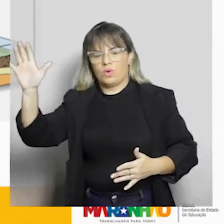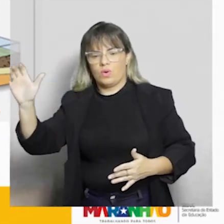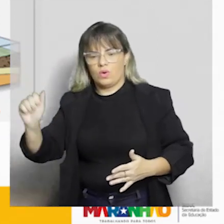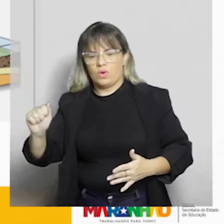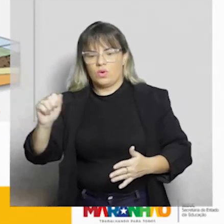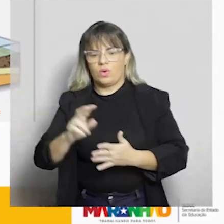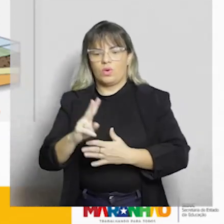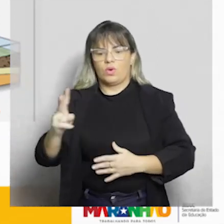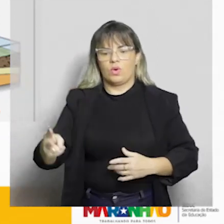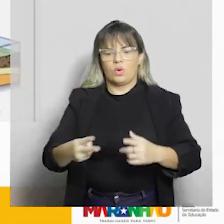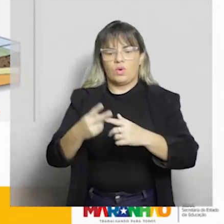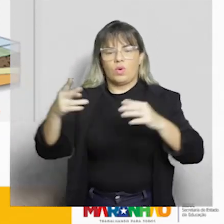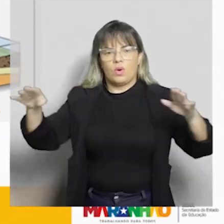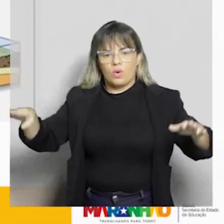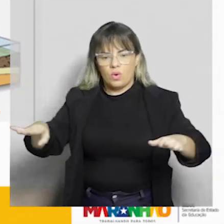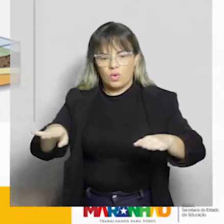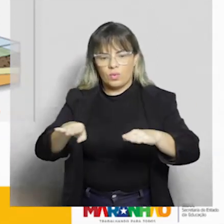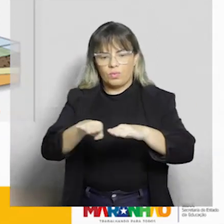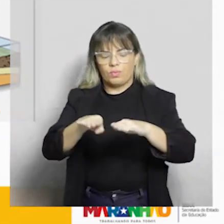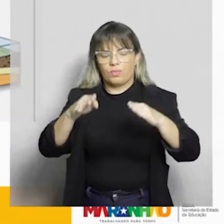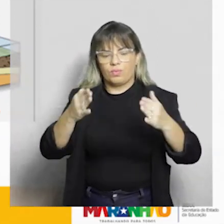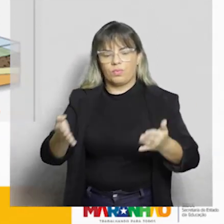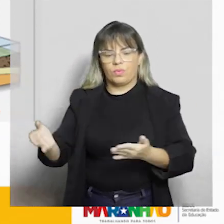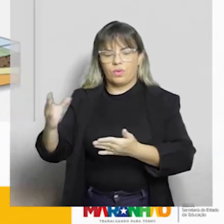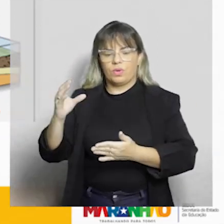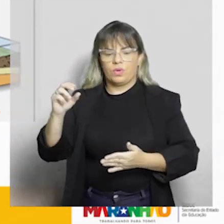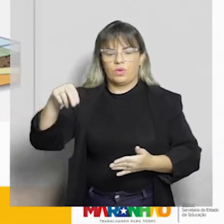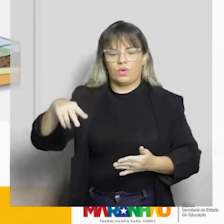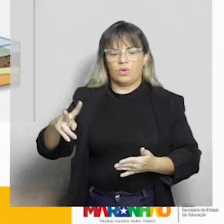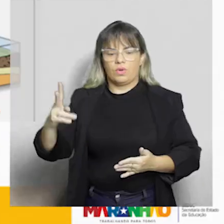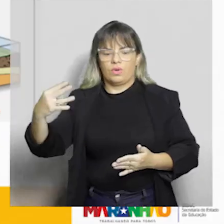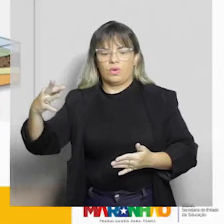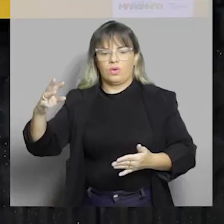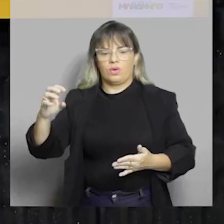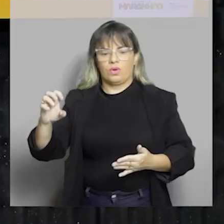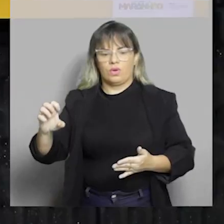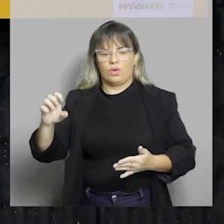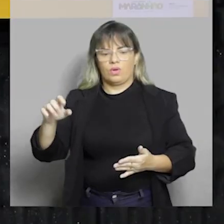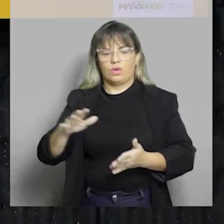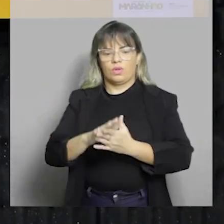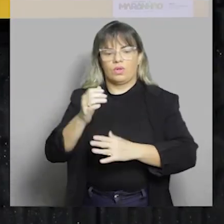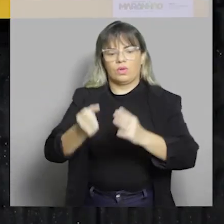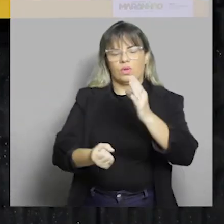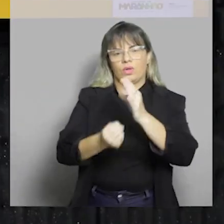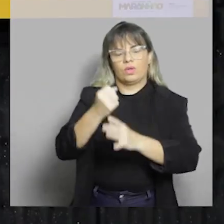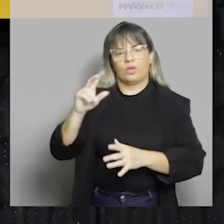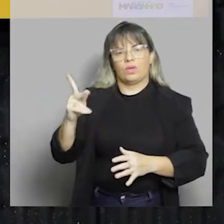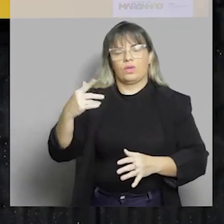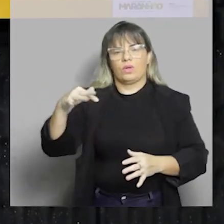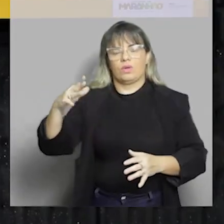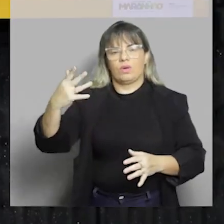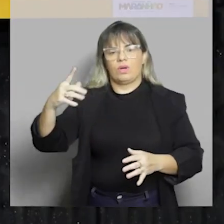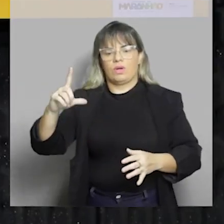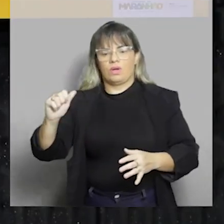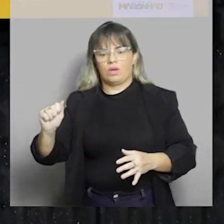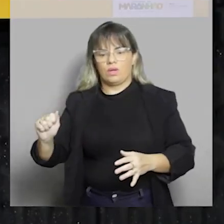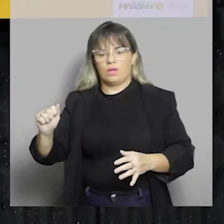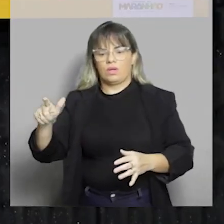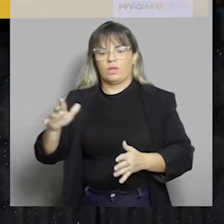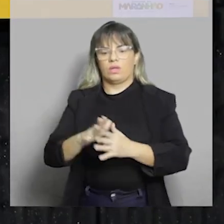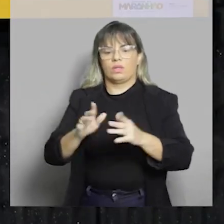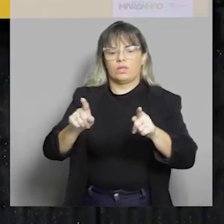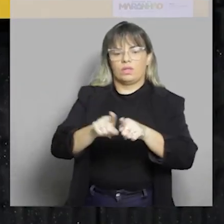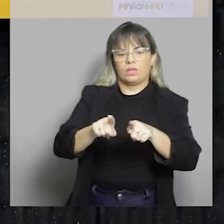em limites, tá? No caso, convergentes, formou a Cordilheira do Himalaia. A mesma coisa ocorre aqui na Cordilheira dos Andes, na América do